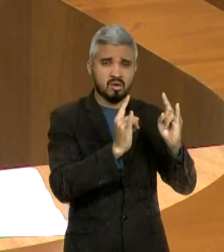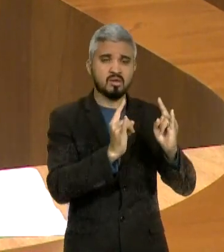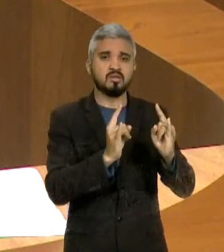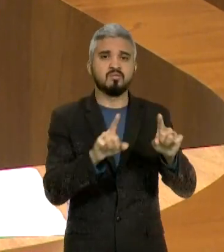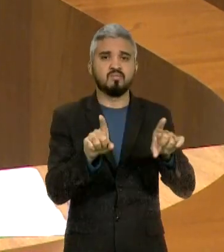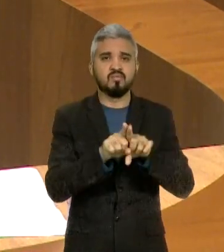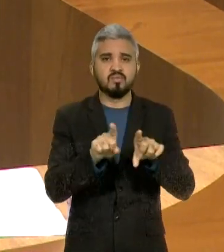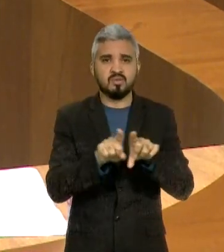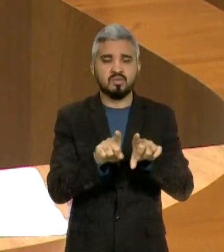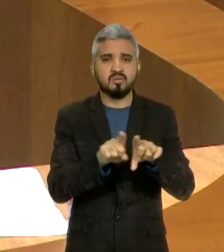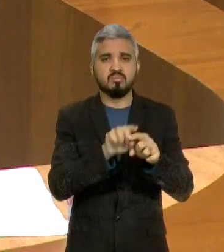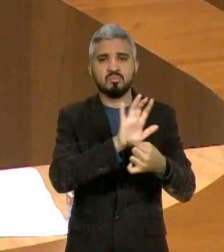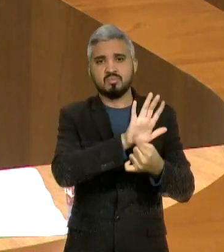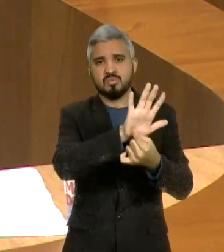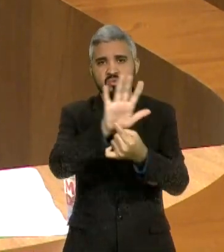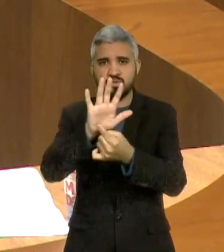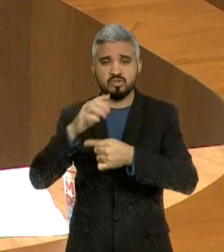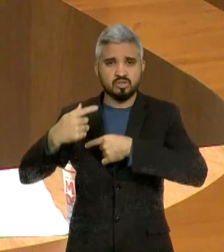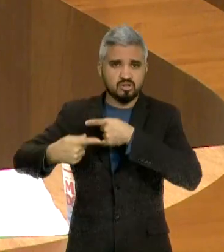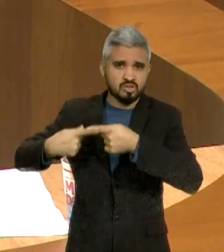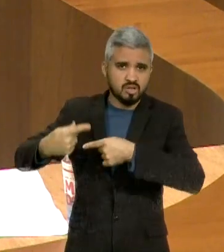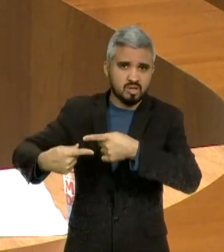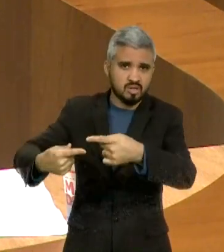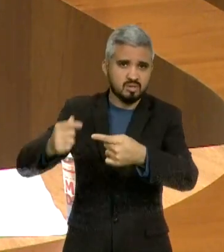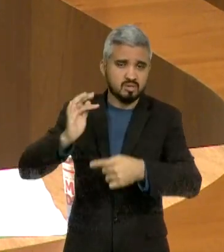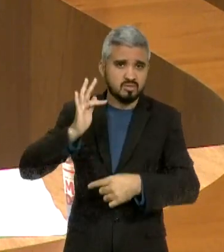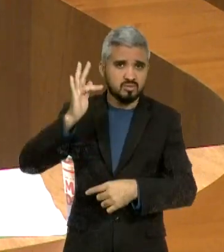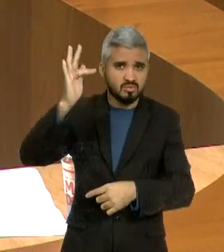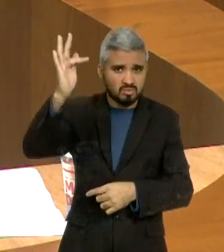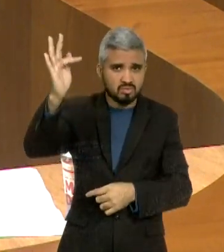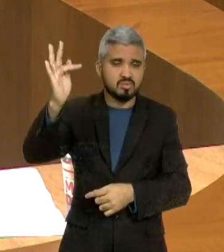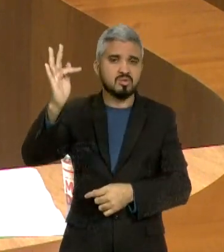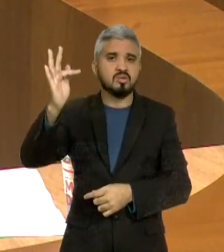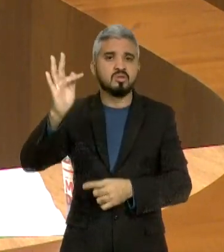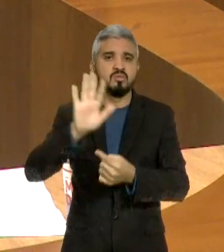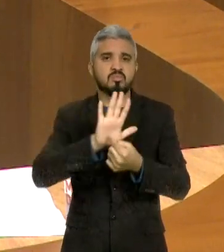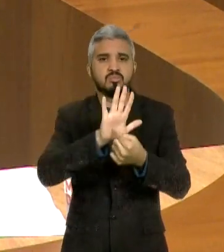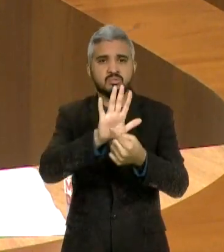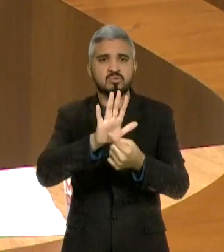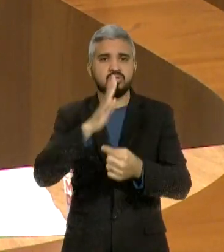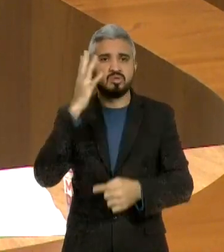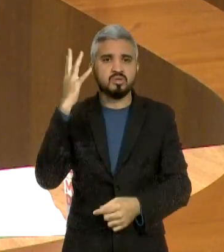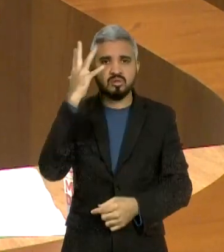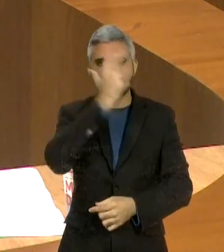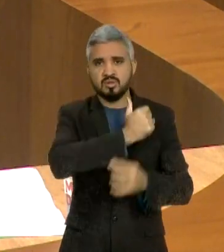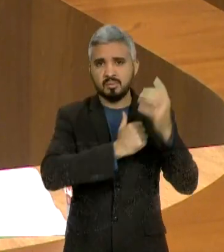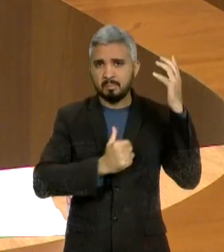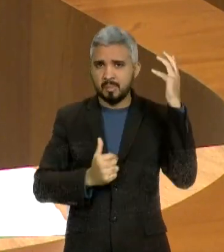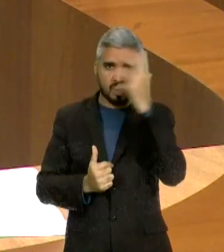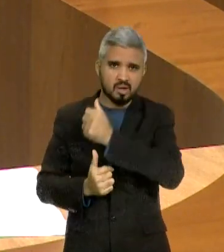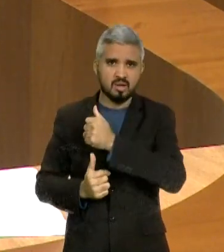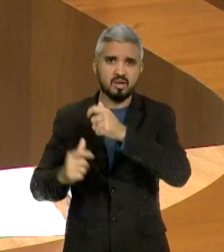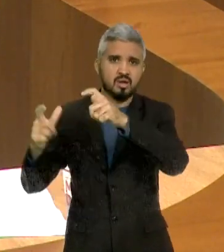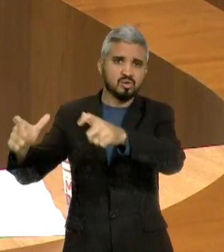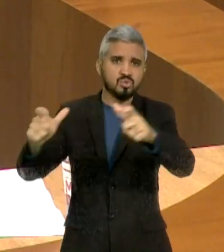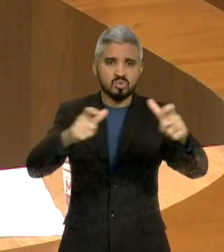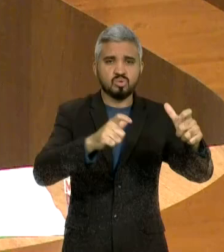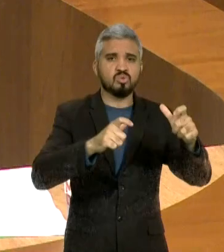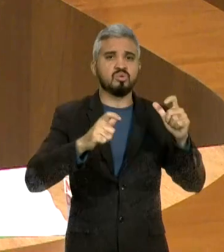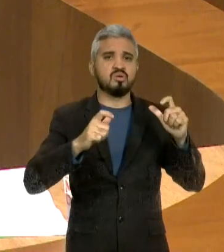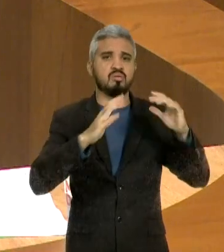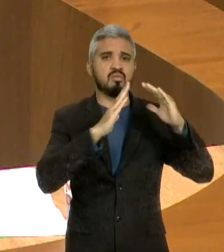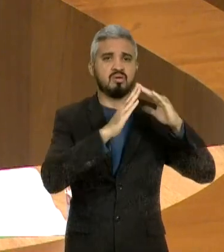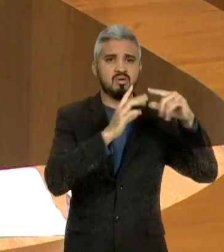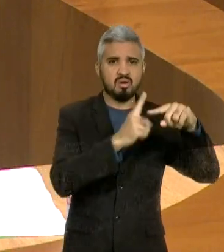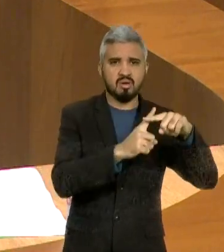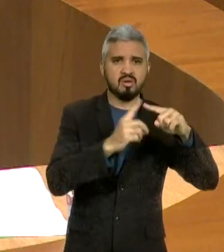às gerações futuras a nossa história, a beleza do nosso centro histórico, com suas igrejas, casarões